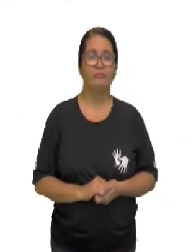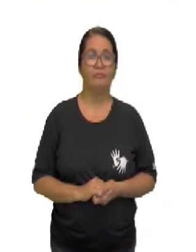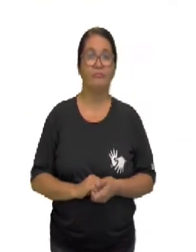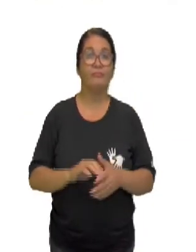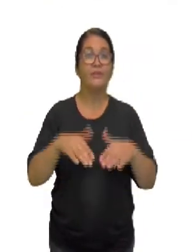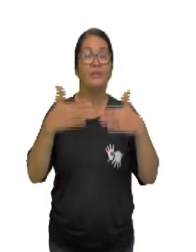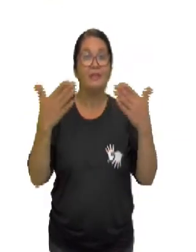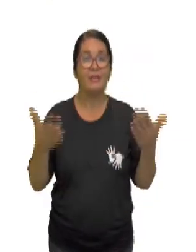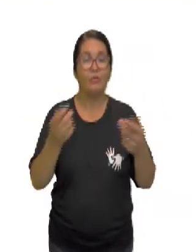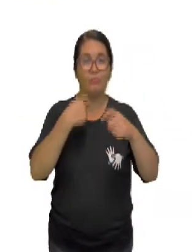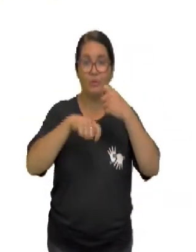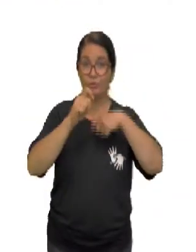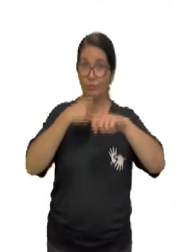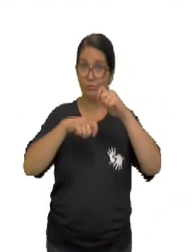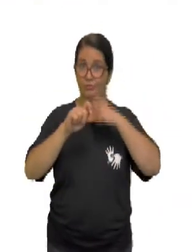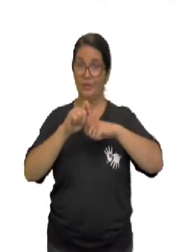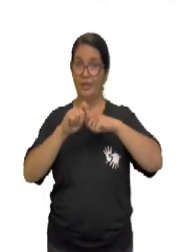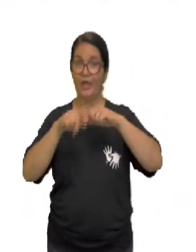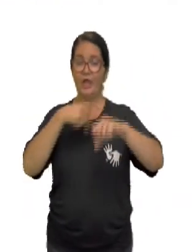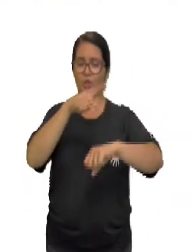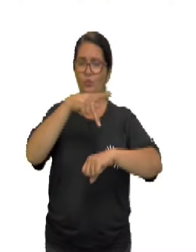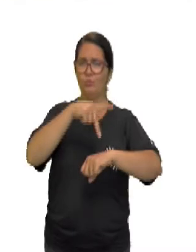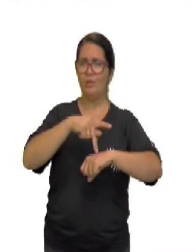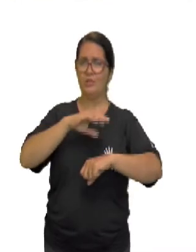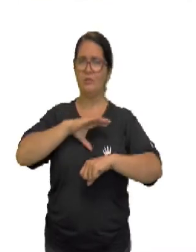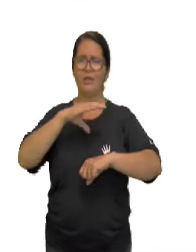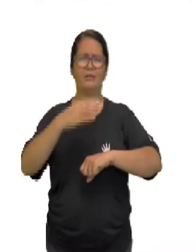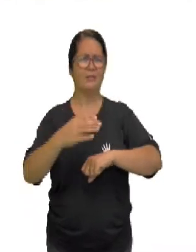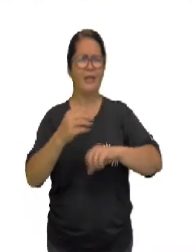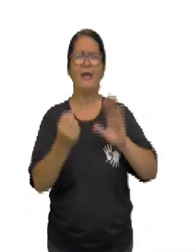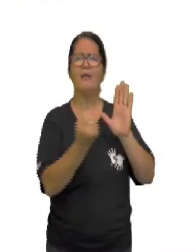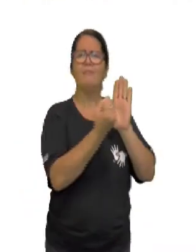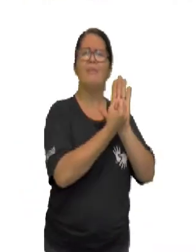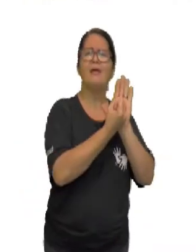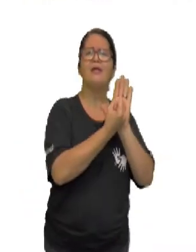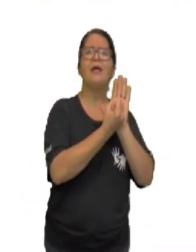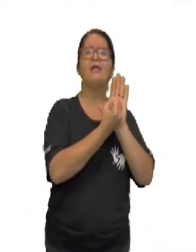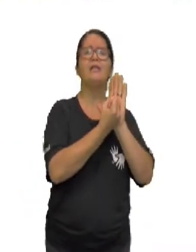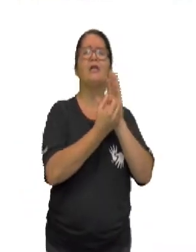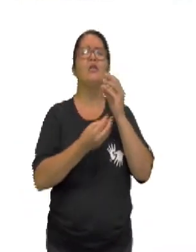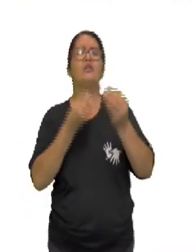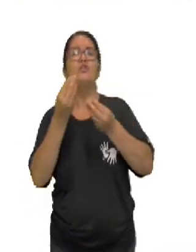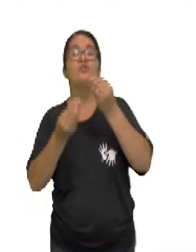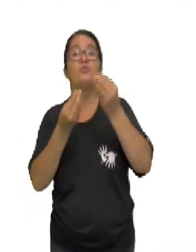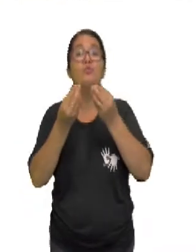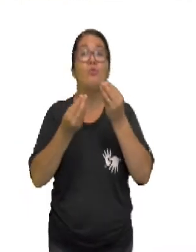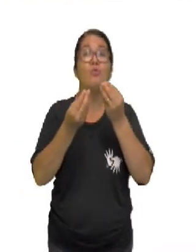A economia do Canadá é marcada pelo intenso extrativismo.